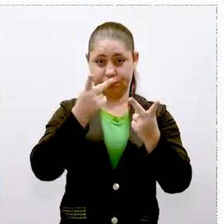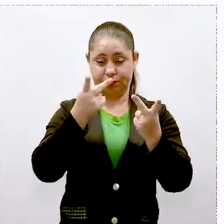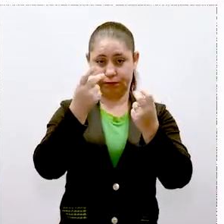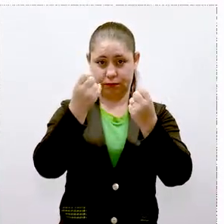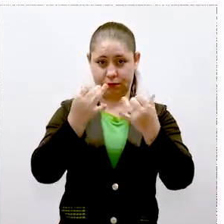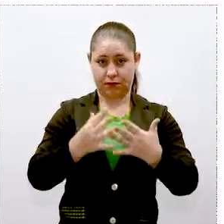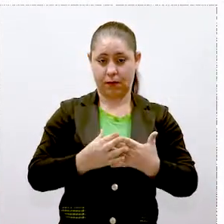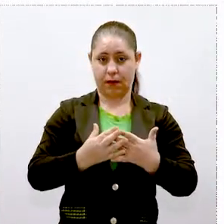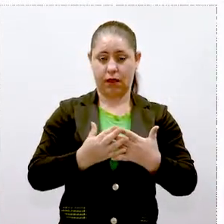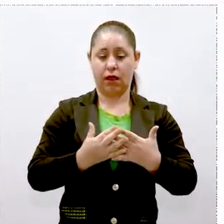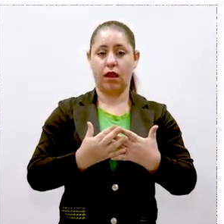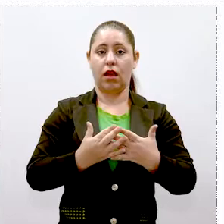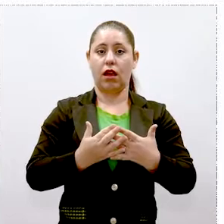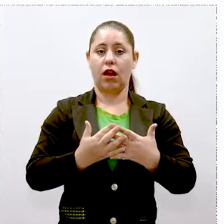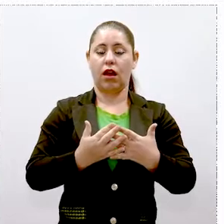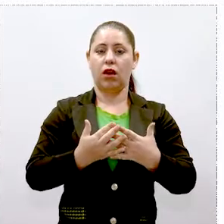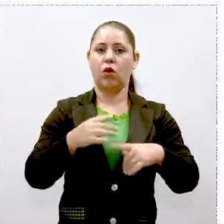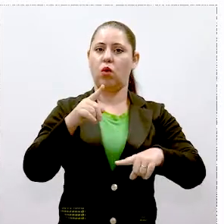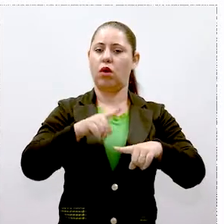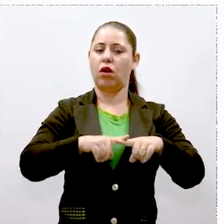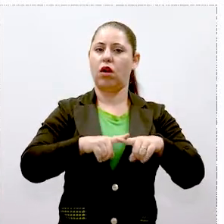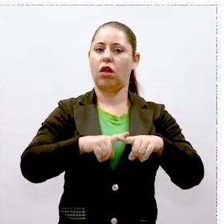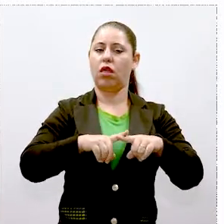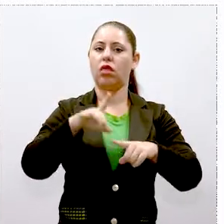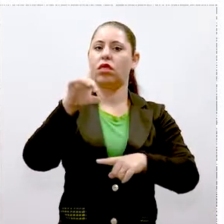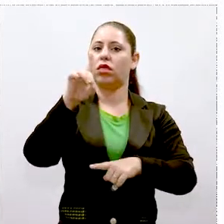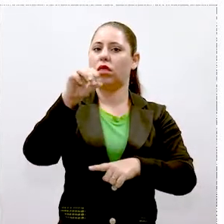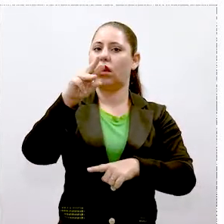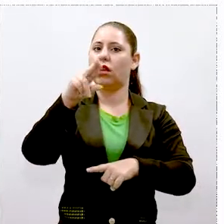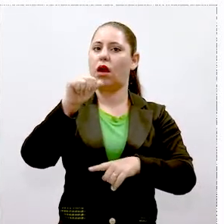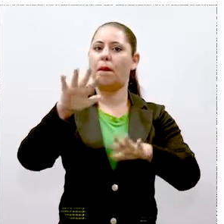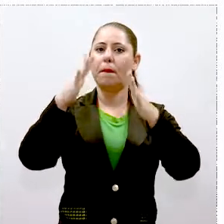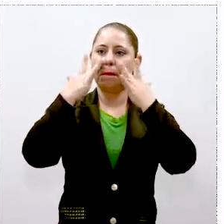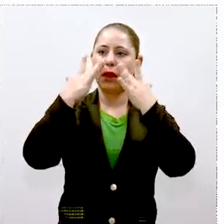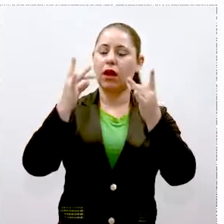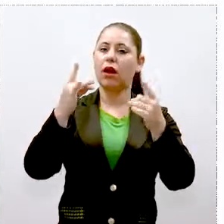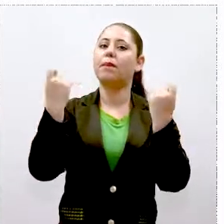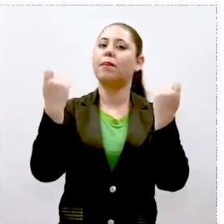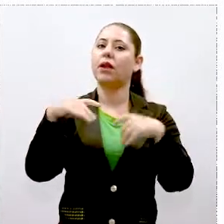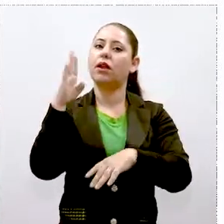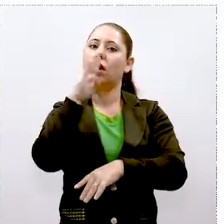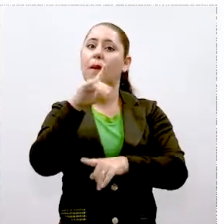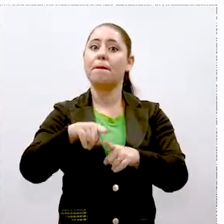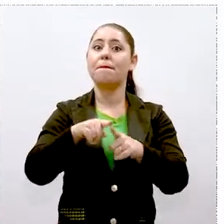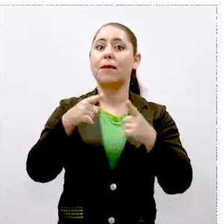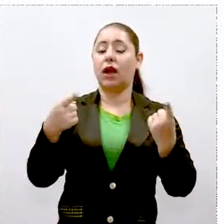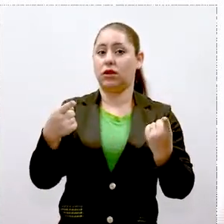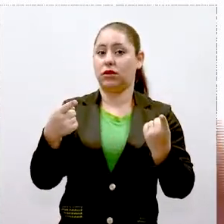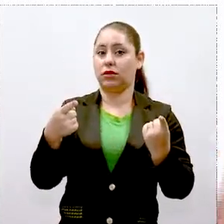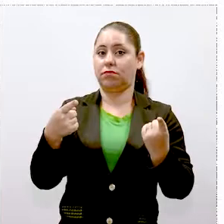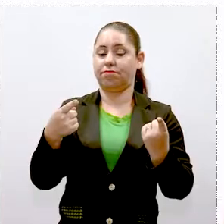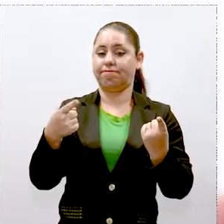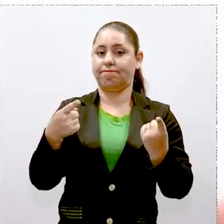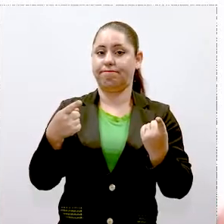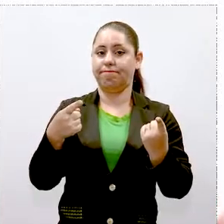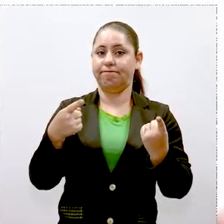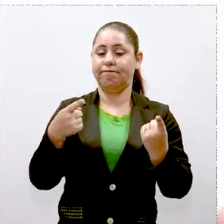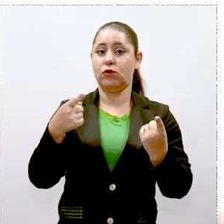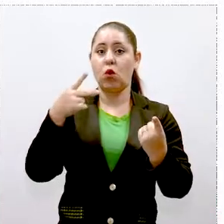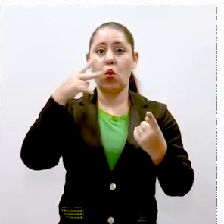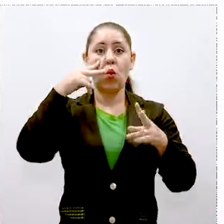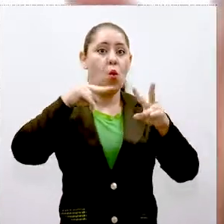diz: o caso Daniel Silveira é grave e merece a nossa atenção.